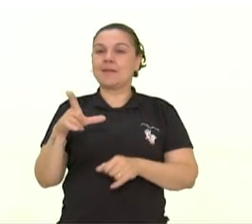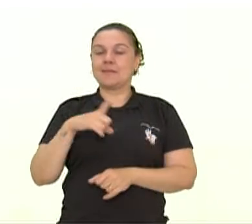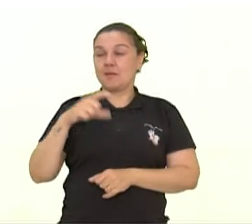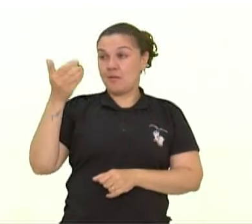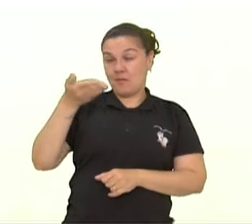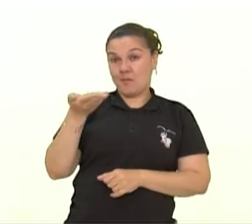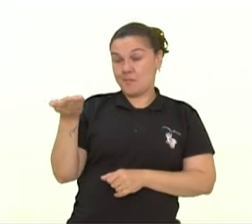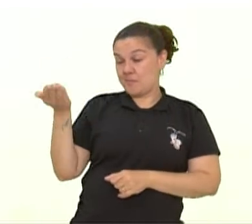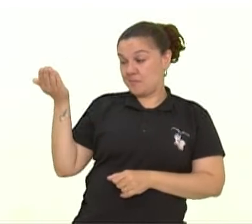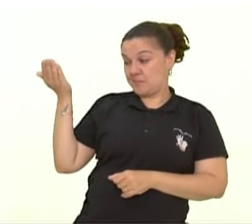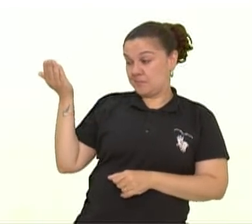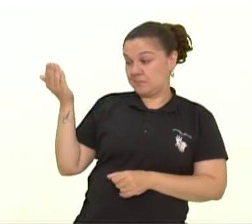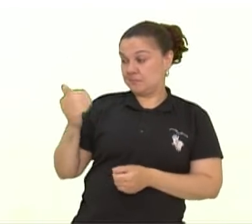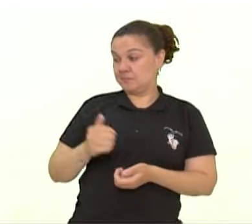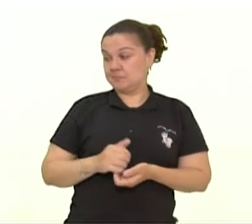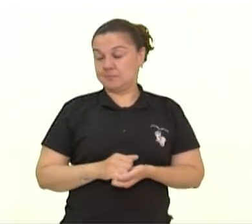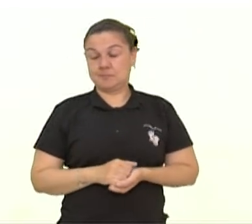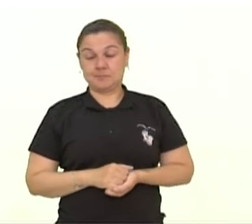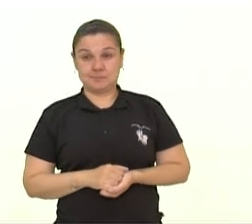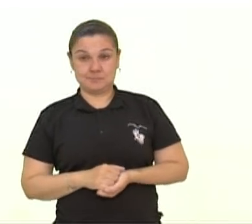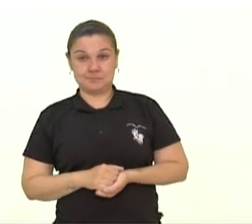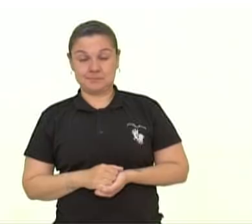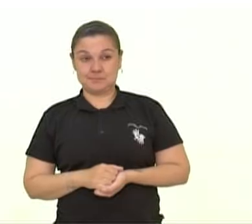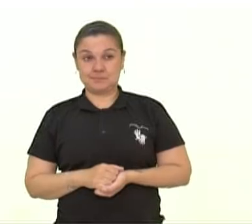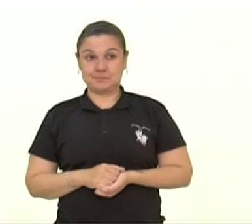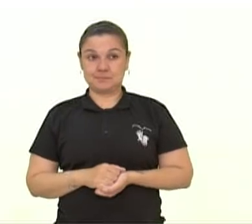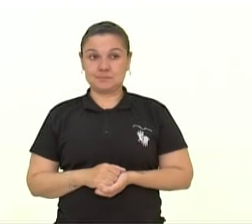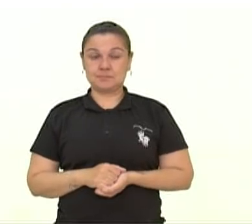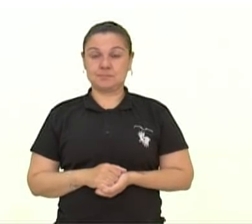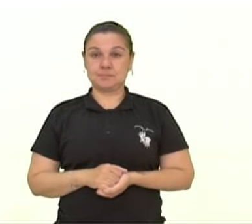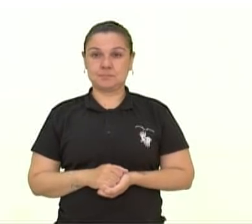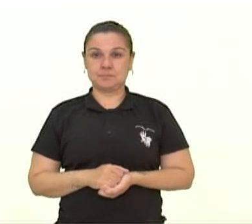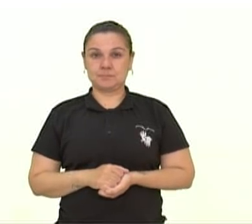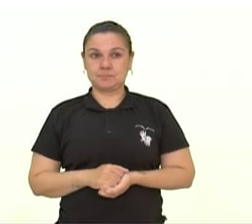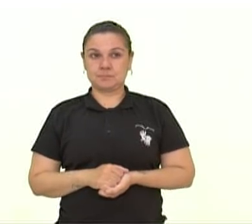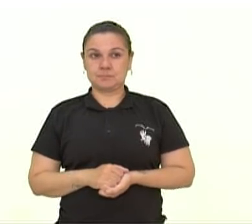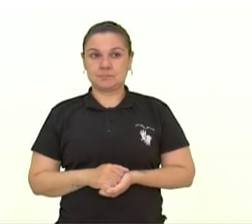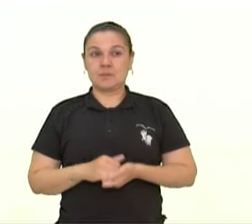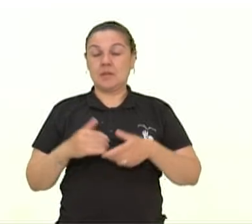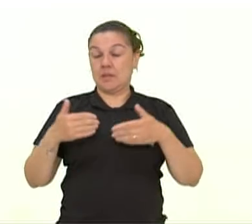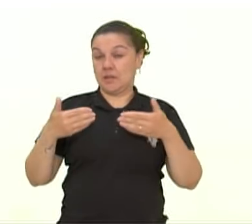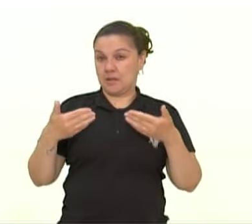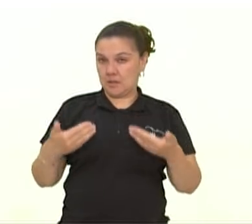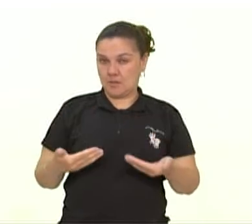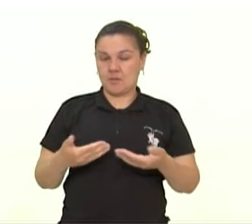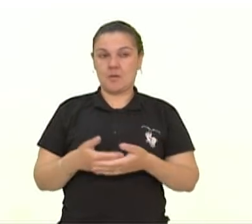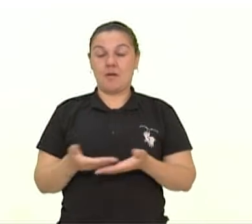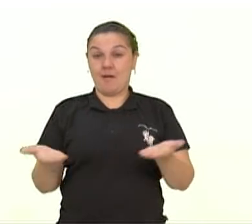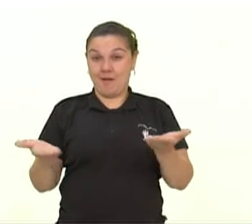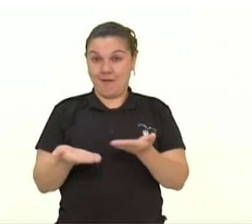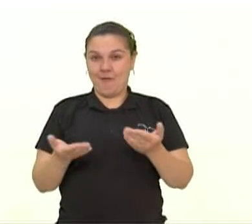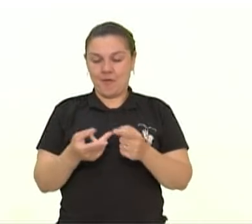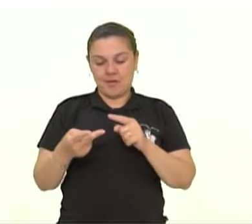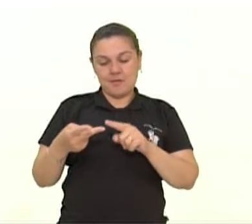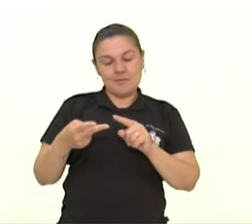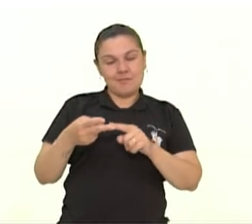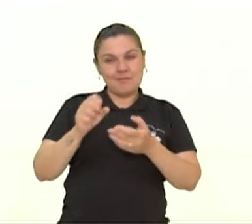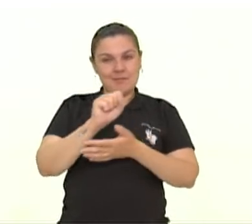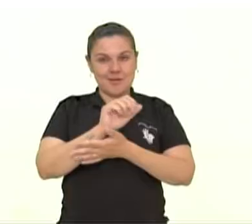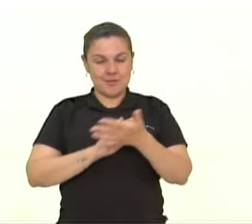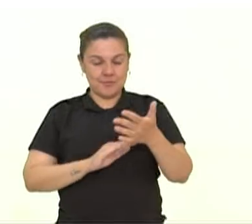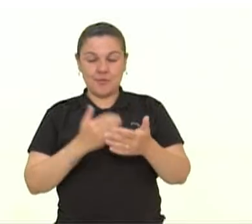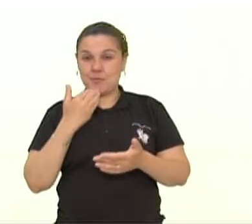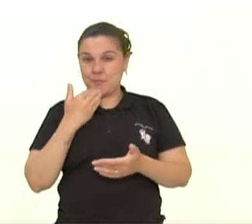deter, reter, convir, porvir, convir, intervir e advir, né? Então, para o nosso exercício 2, eu vou pedir para vocês